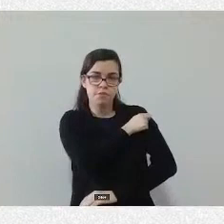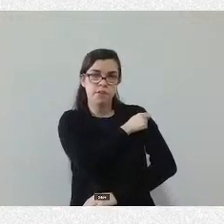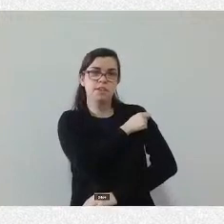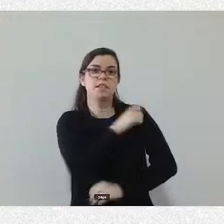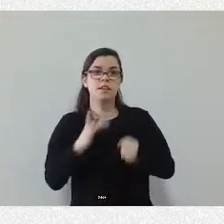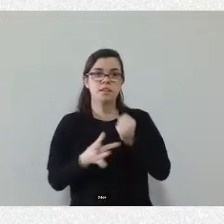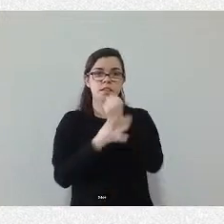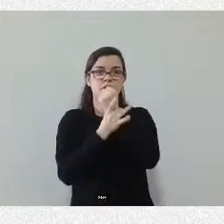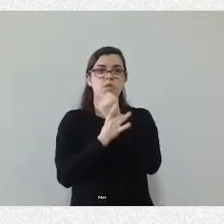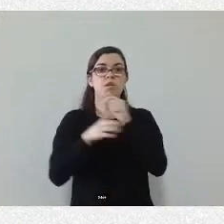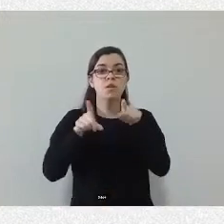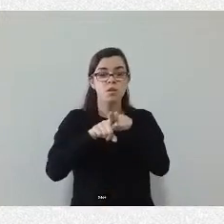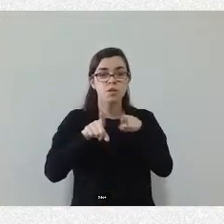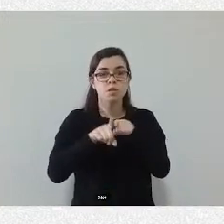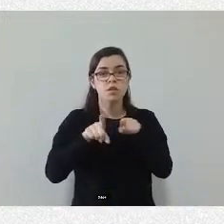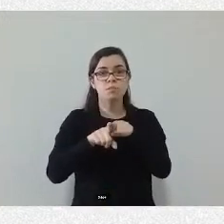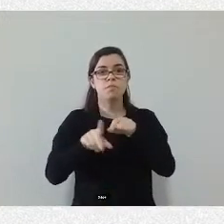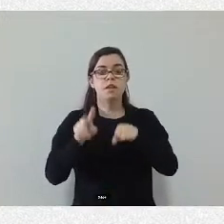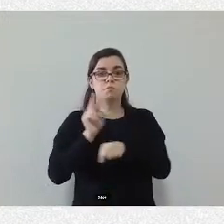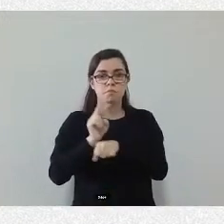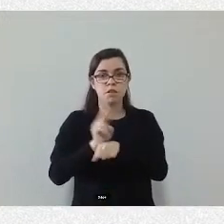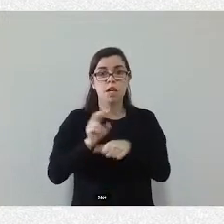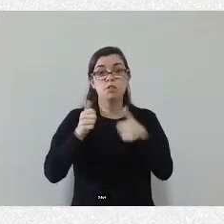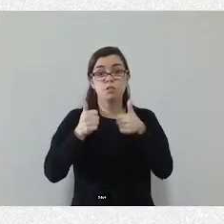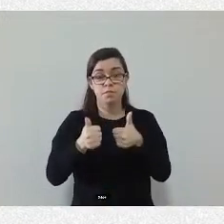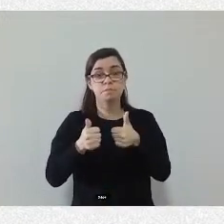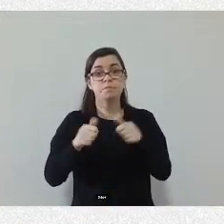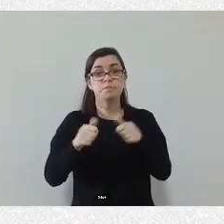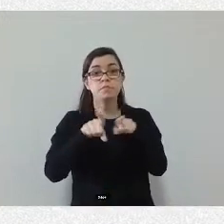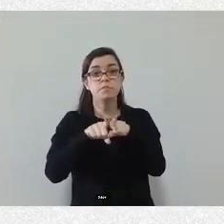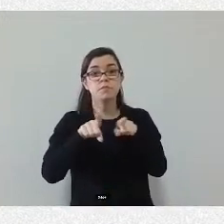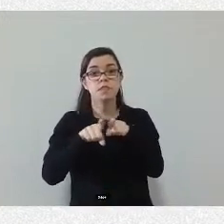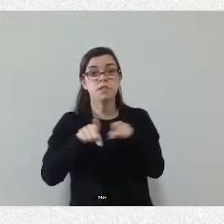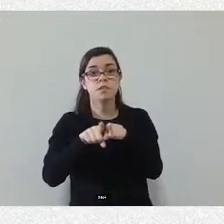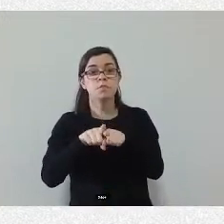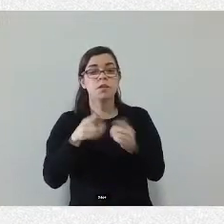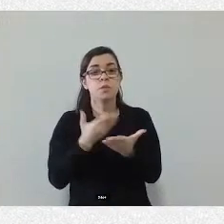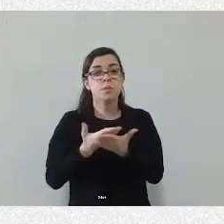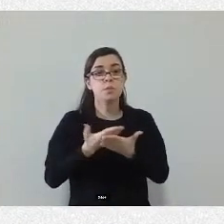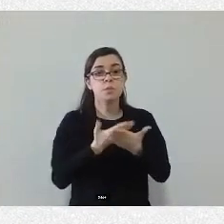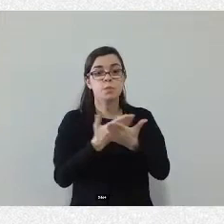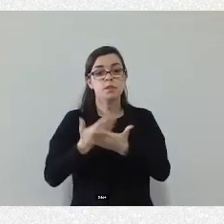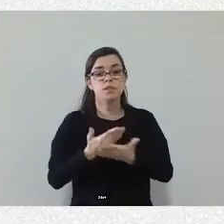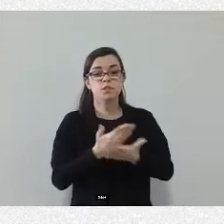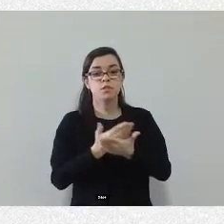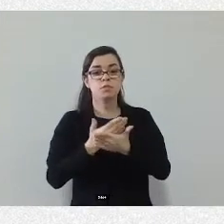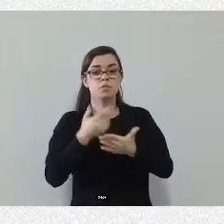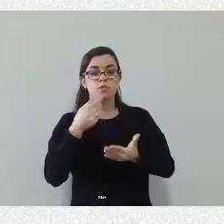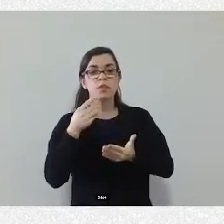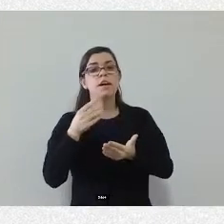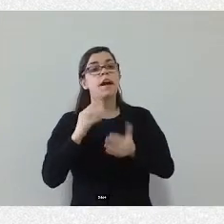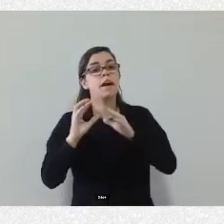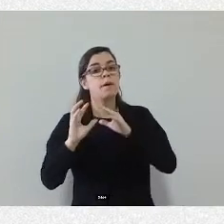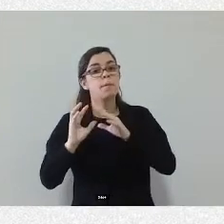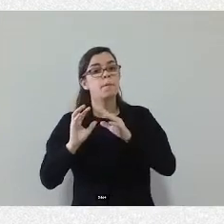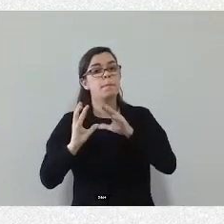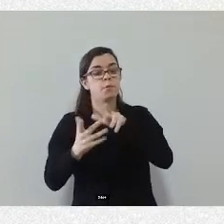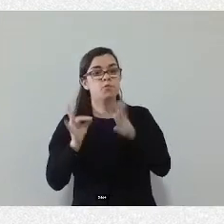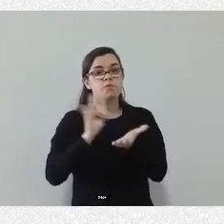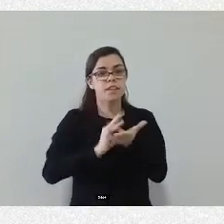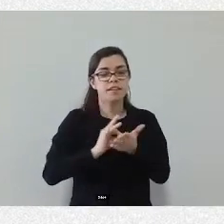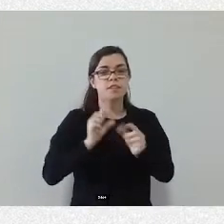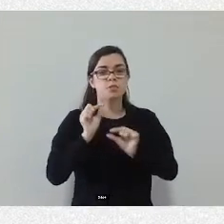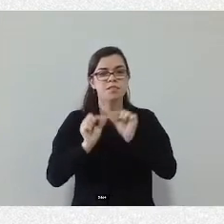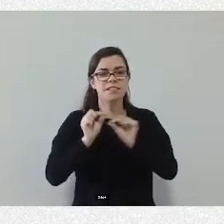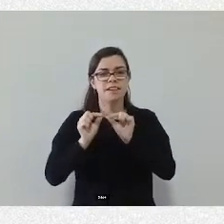aqui, incluindo as vacinas. Pois estudos de mundo real, eles avaliam na prática a efetividade e a